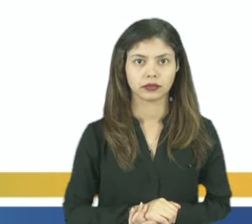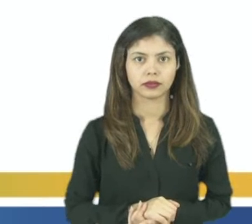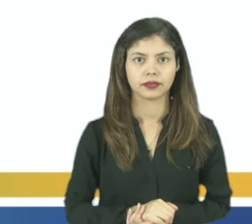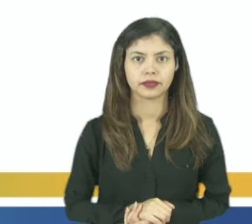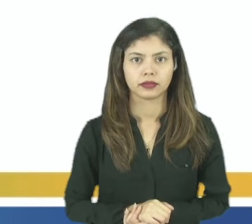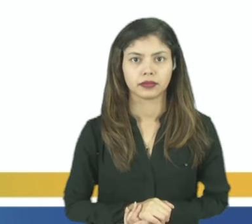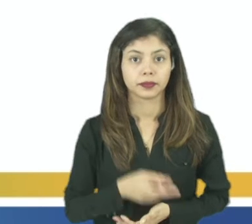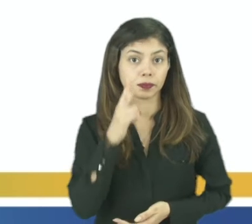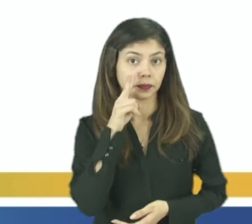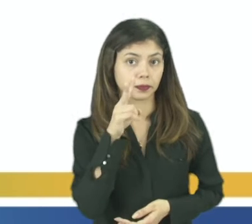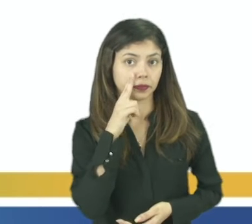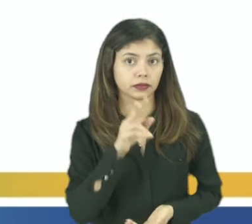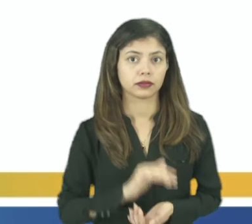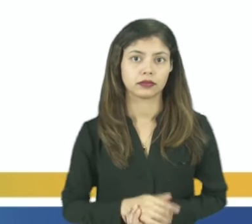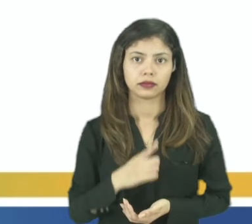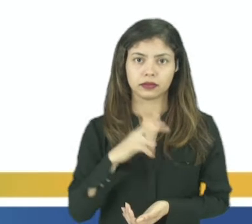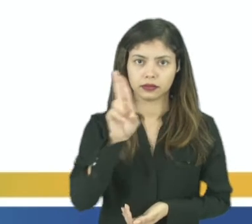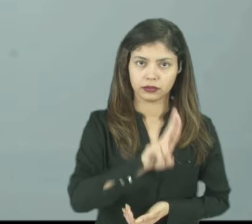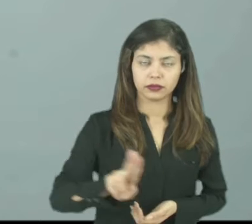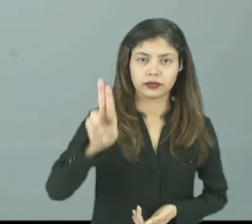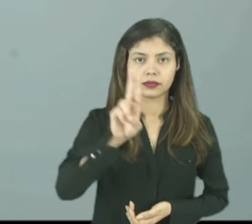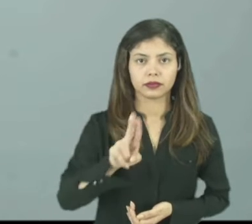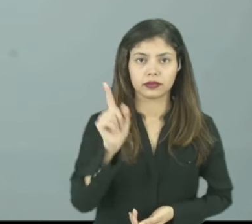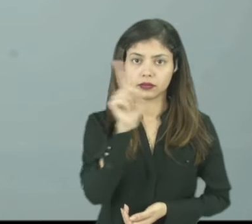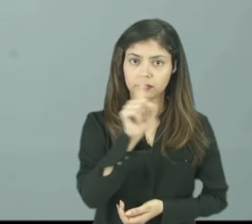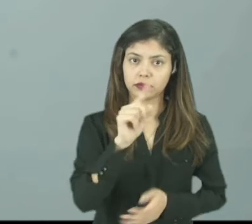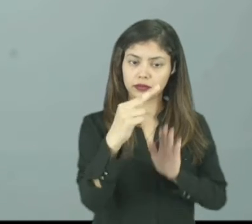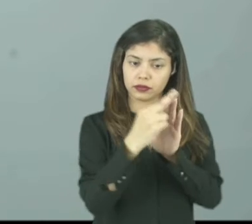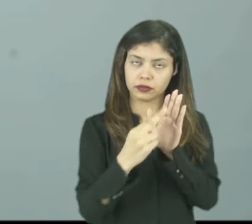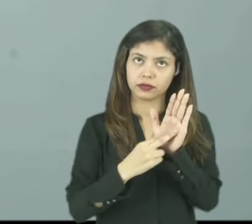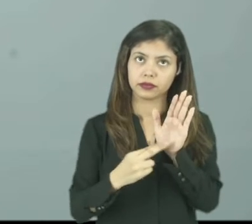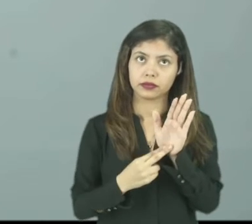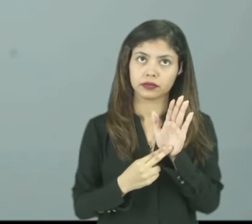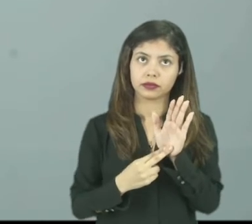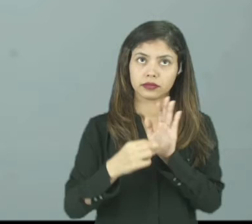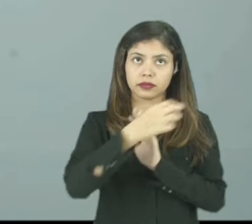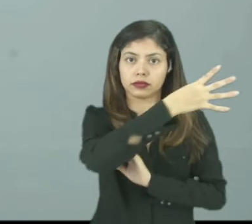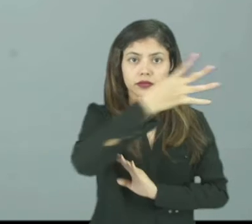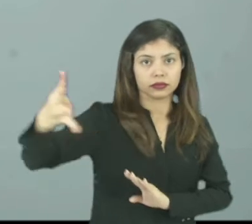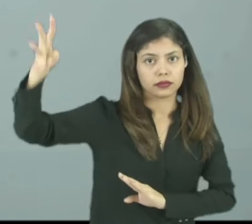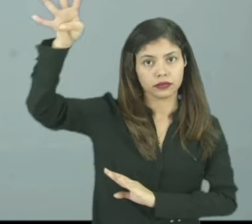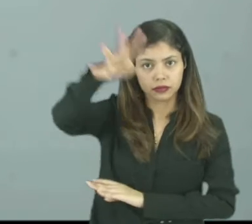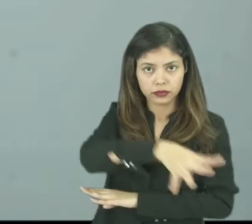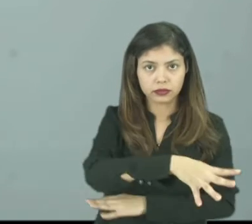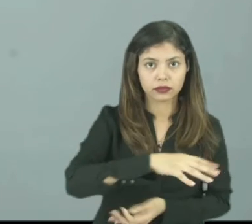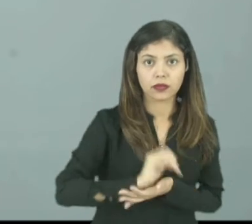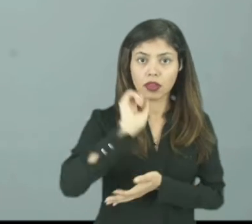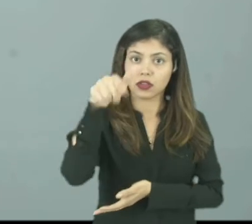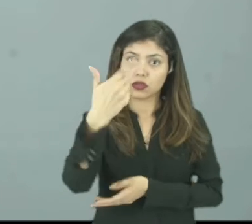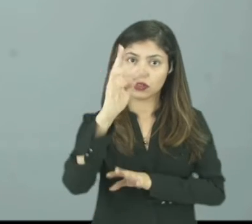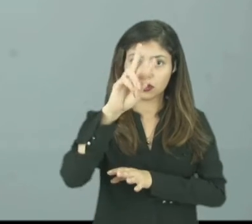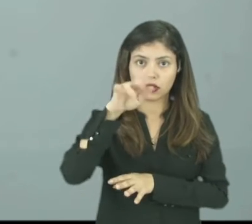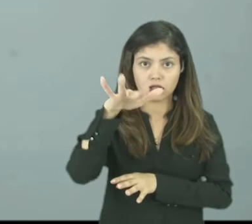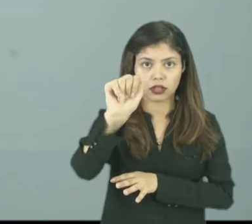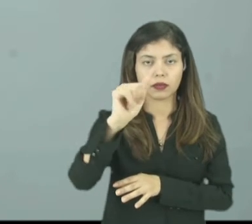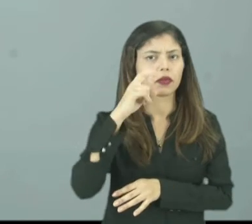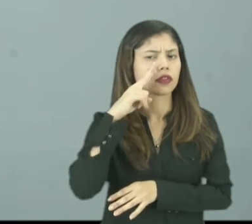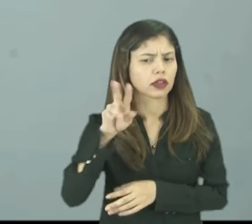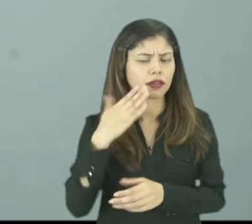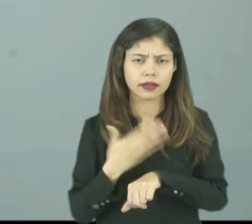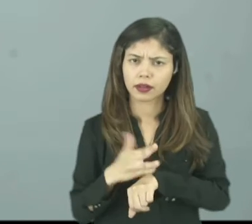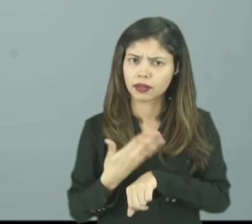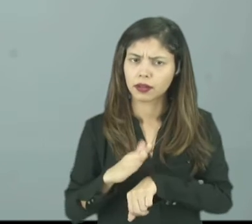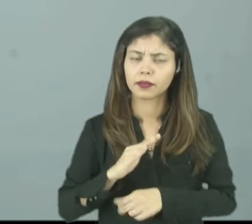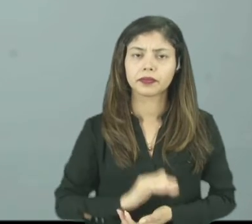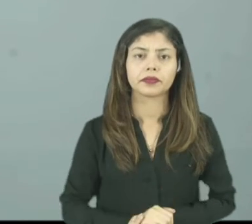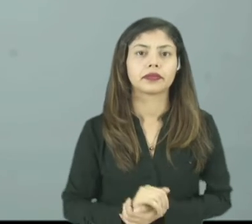vão verificar que nós vamos utilizar agora não a regra de Sarri, nós vamos utilizar outro teorema para vocês